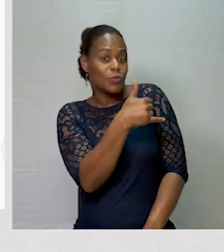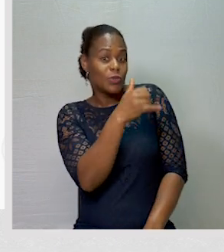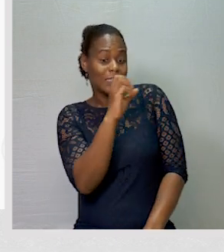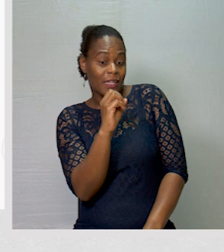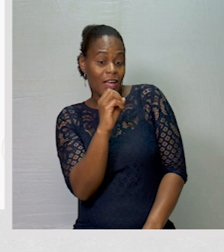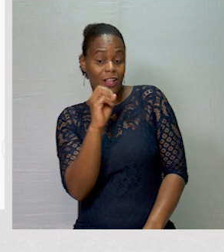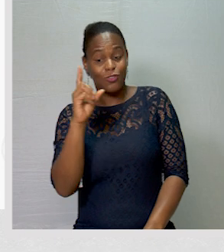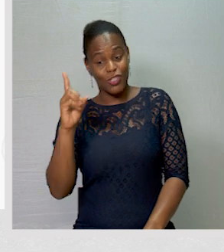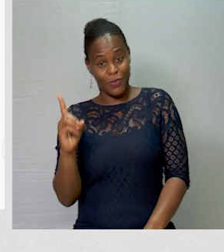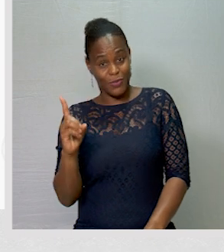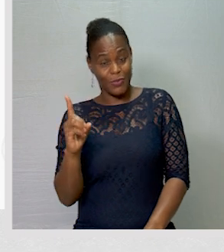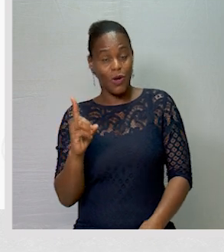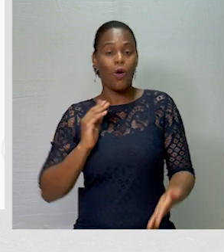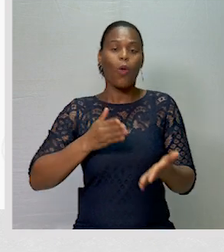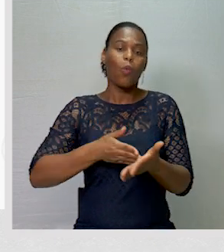206.